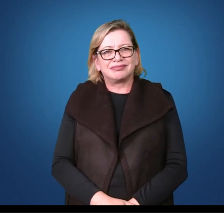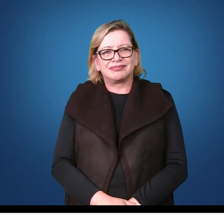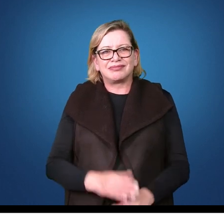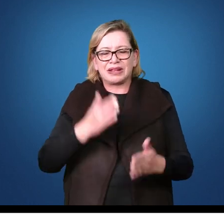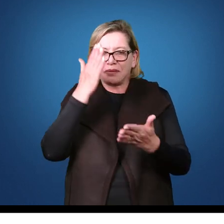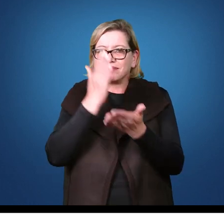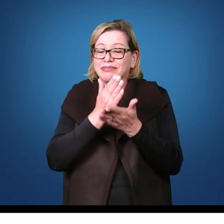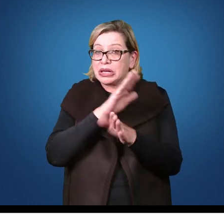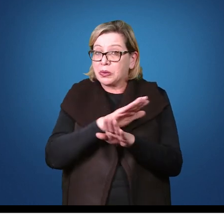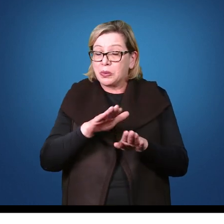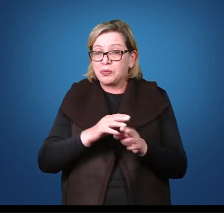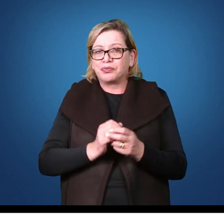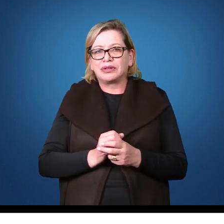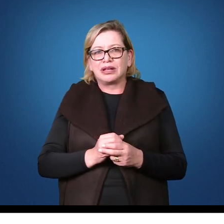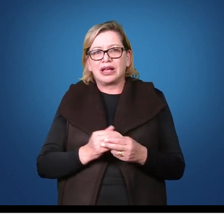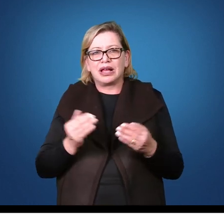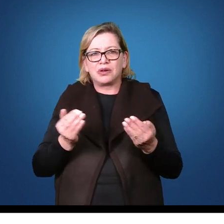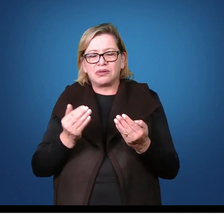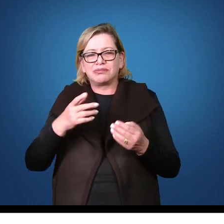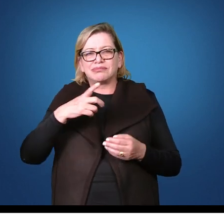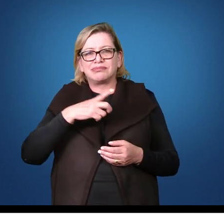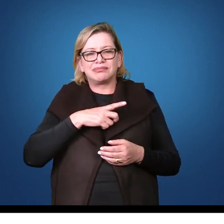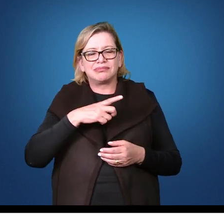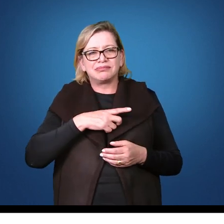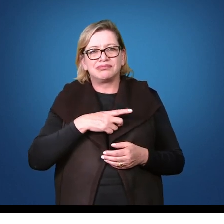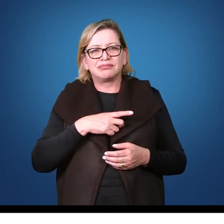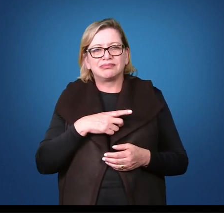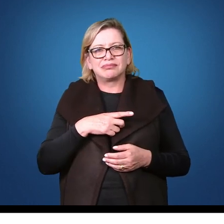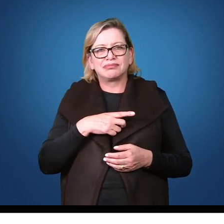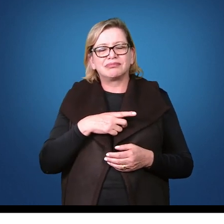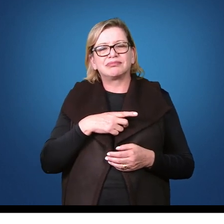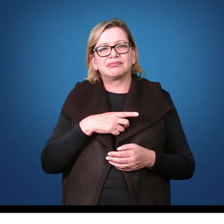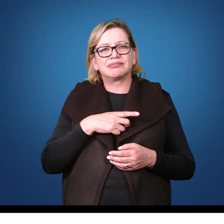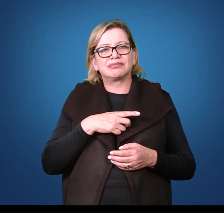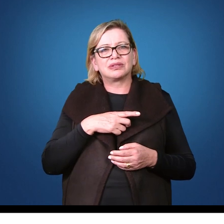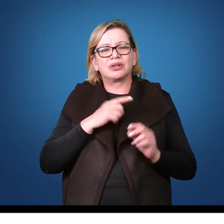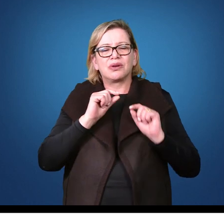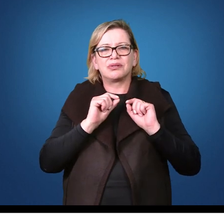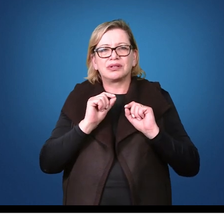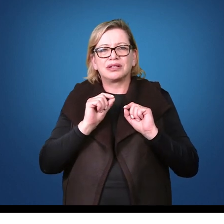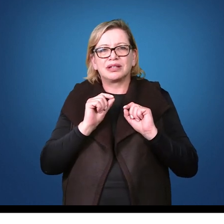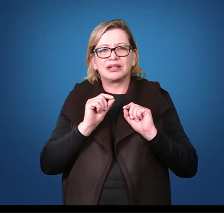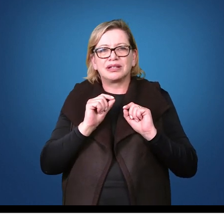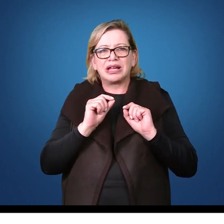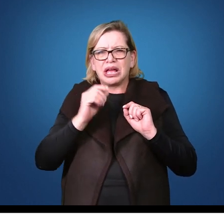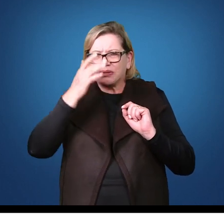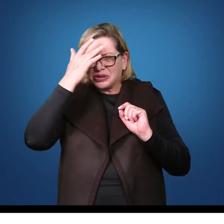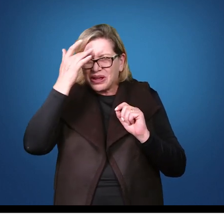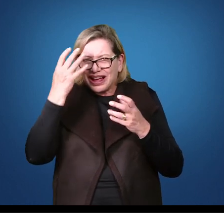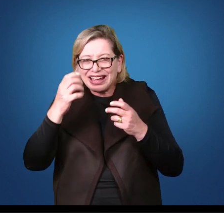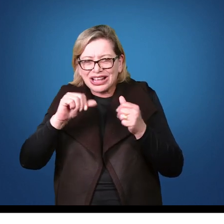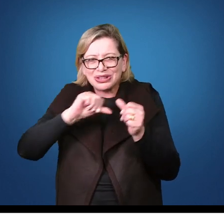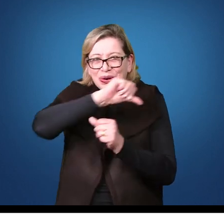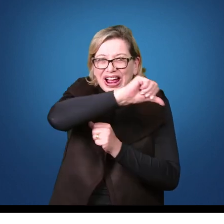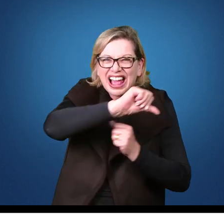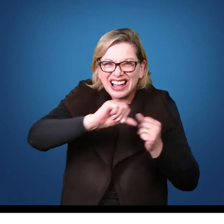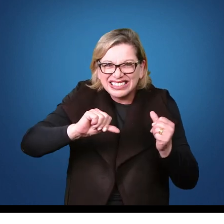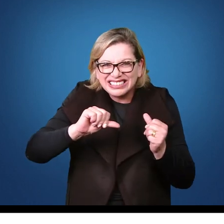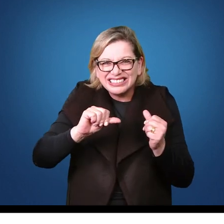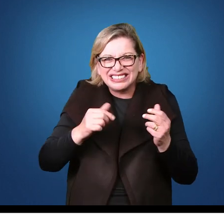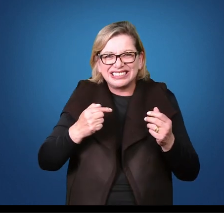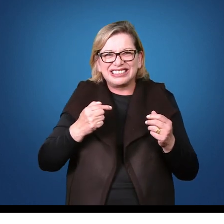Atenção! Parou! Nós temos aqui... É o seguinte, alguém falou aqui que quer ser bandoleira, é